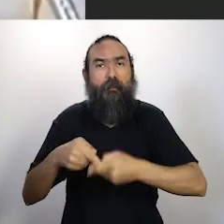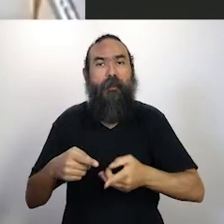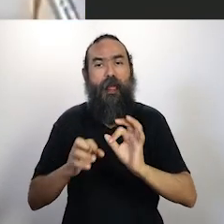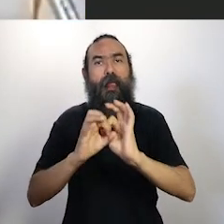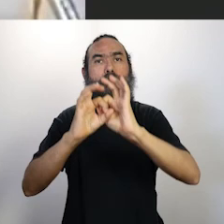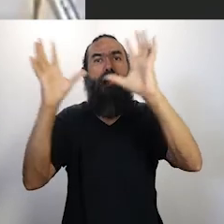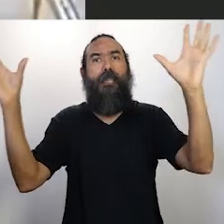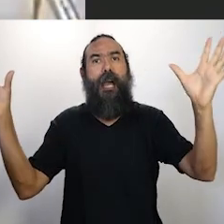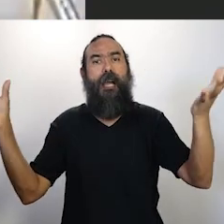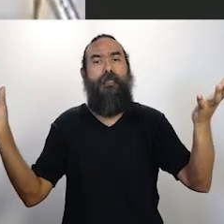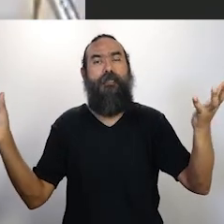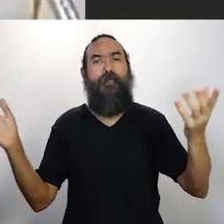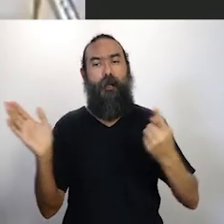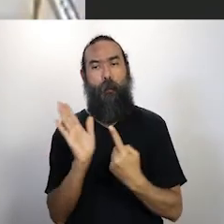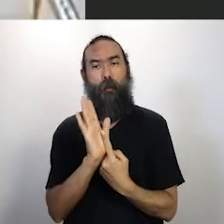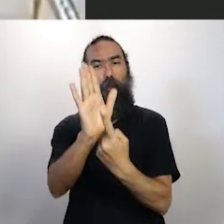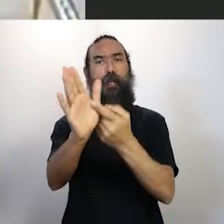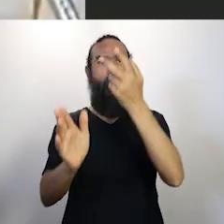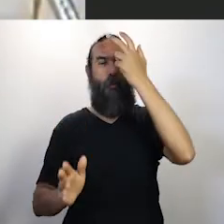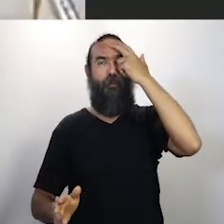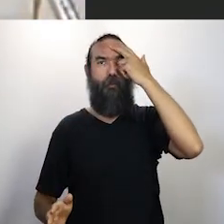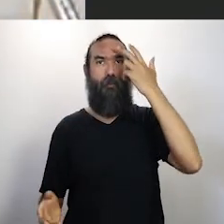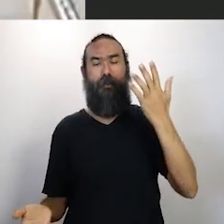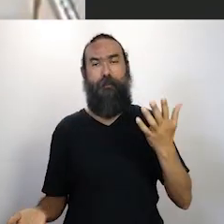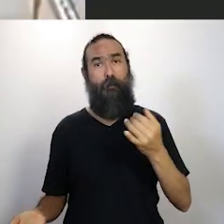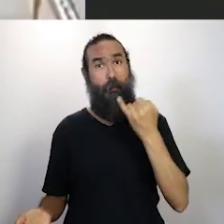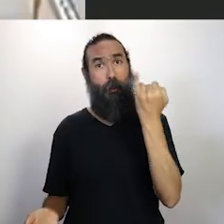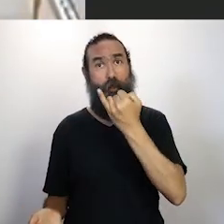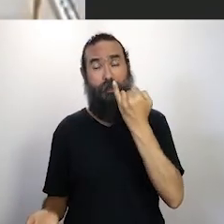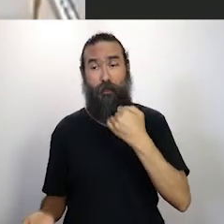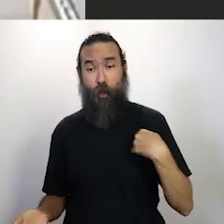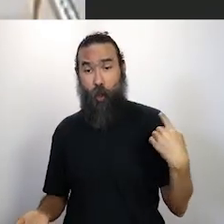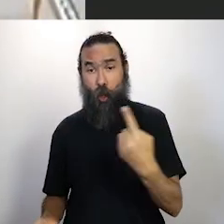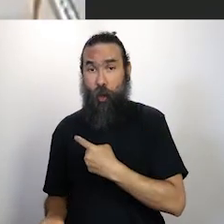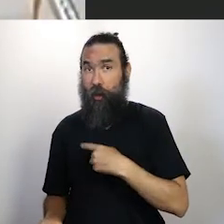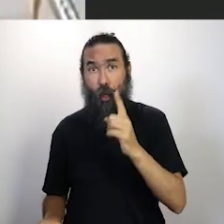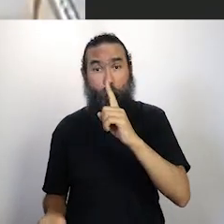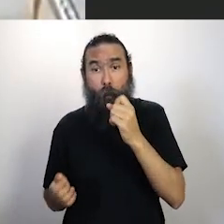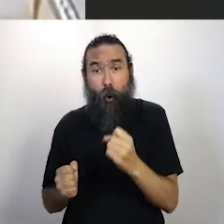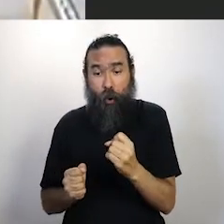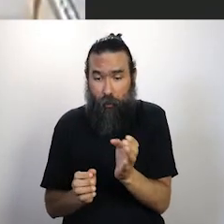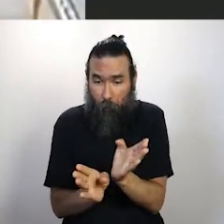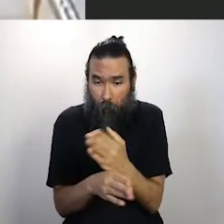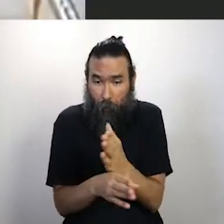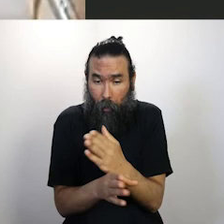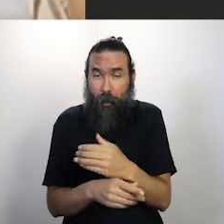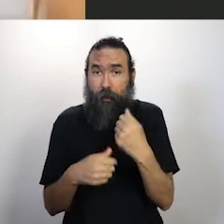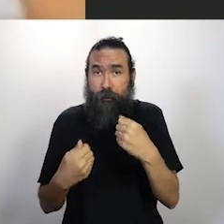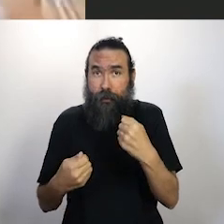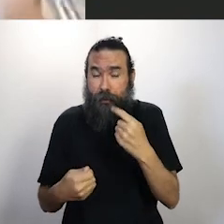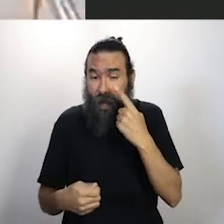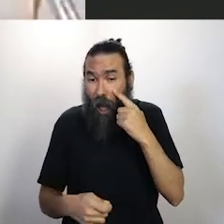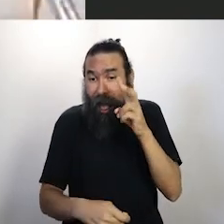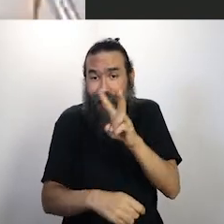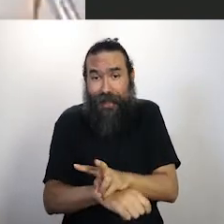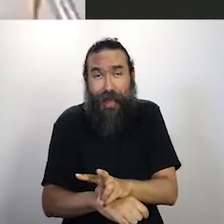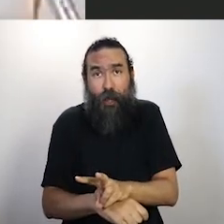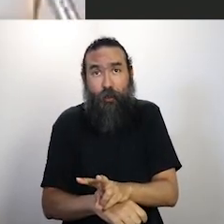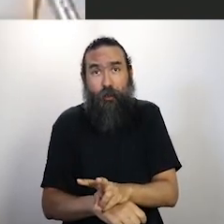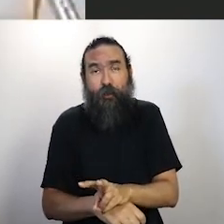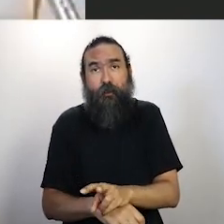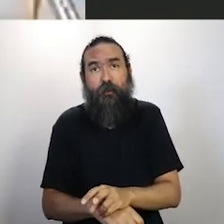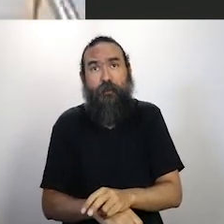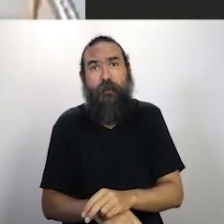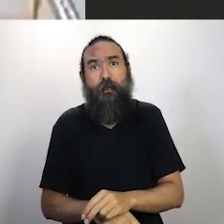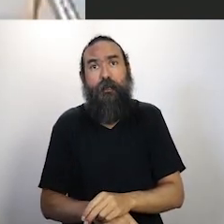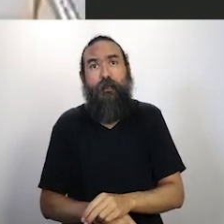desatento a isso porque nós estamos lidando com um governo que é predador que tem uma percepção predatória do